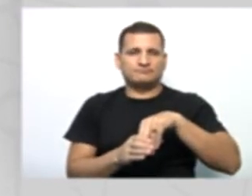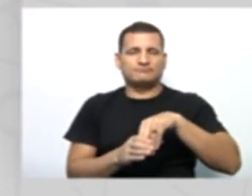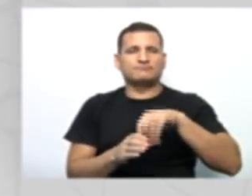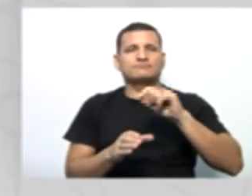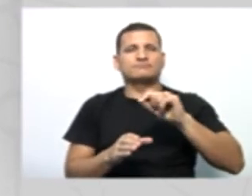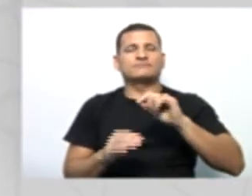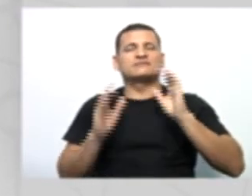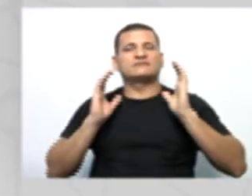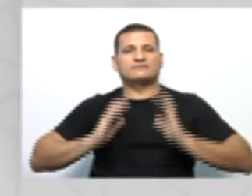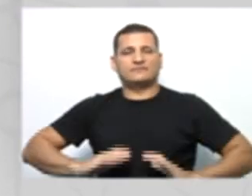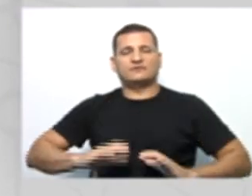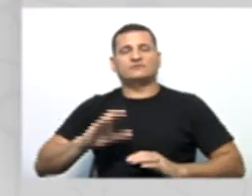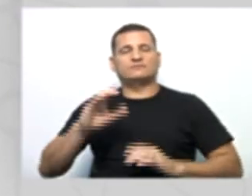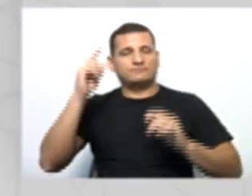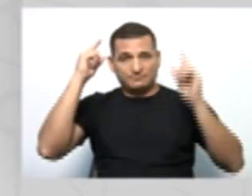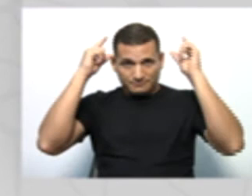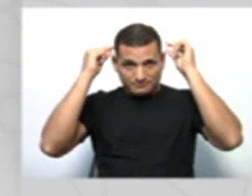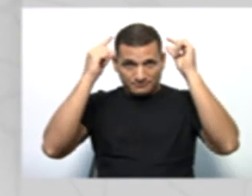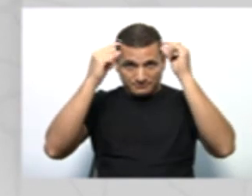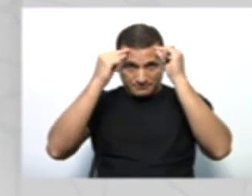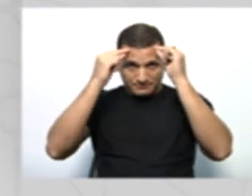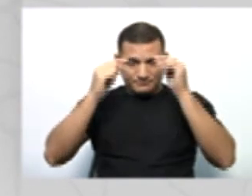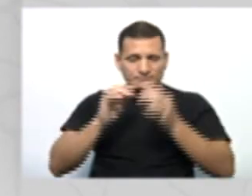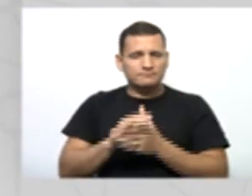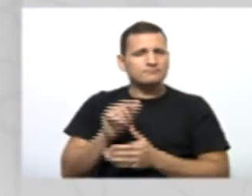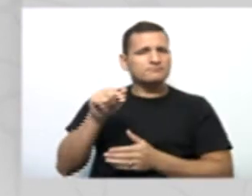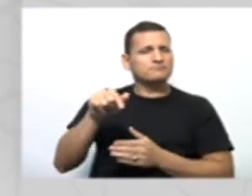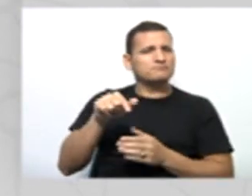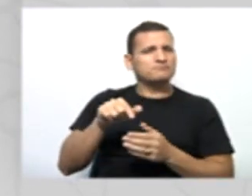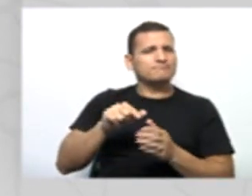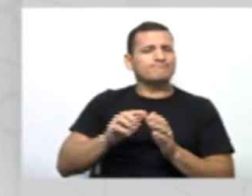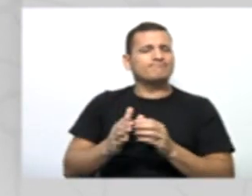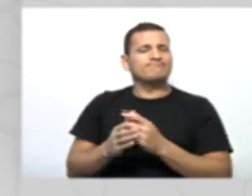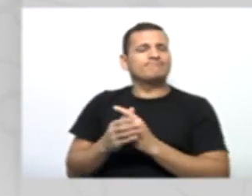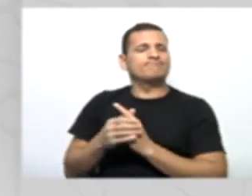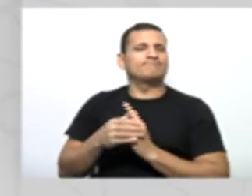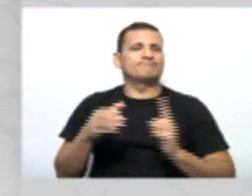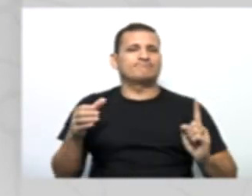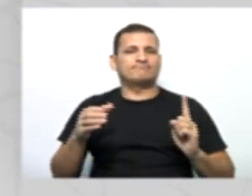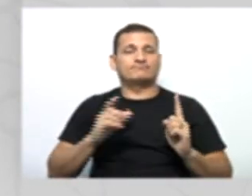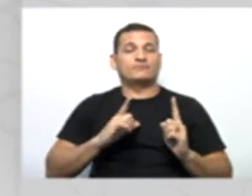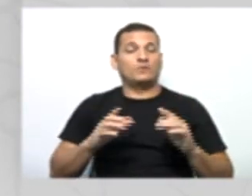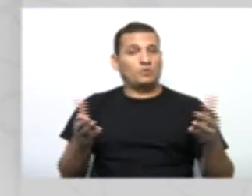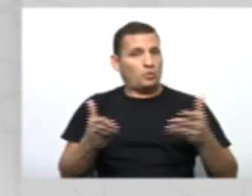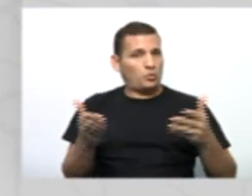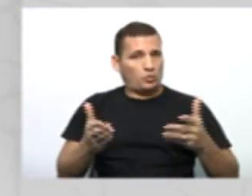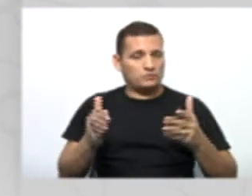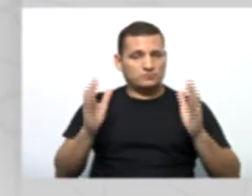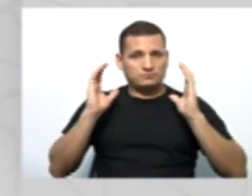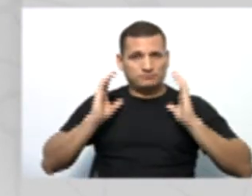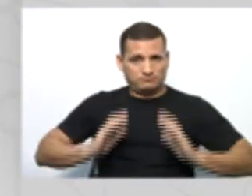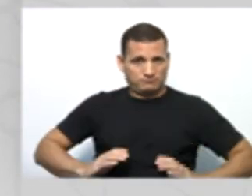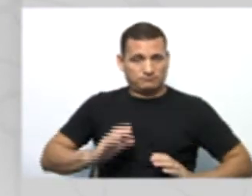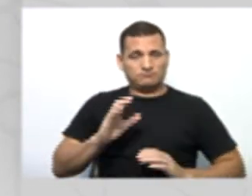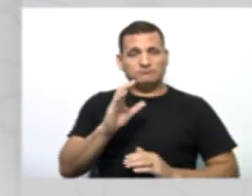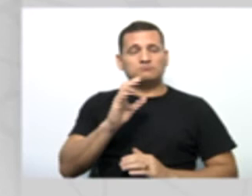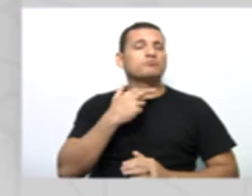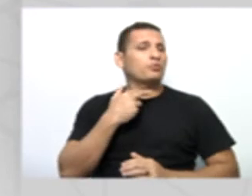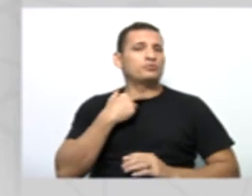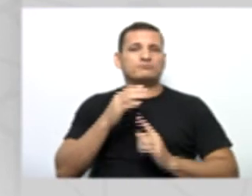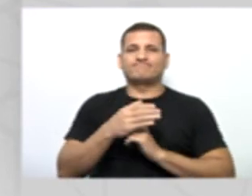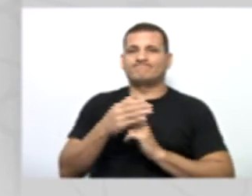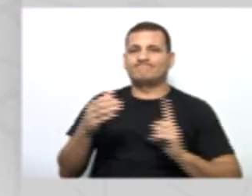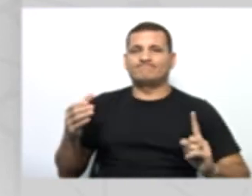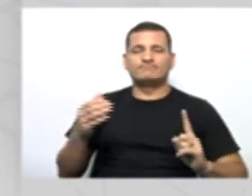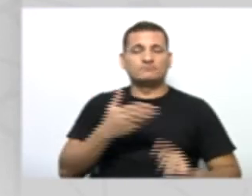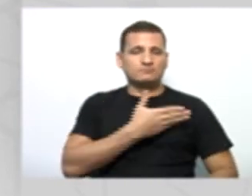de cidadania grega. Era uma cidadania que excluía. A concepção que nós temos hoje de cidadania é que ela não pode excluir. Né?